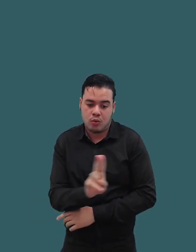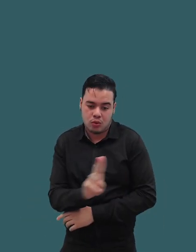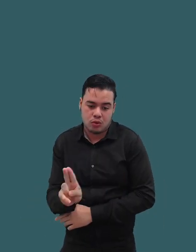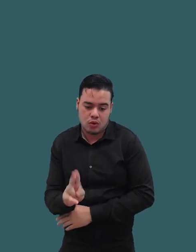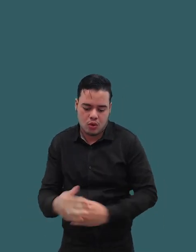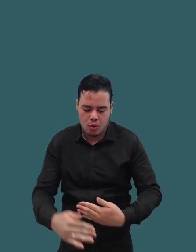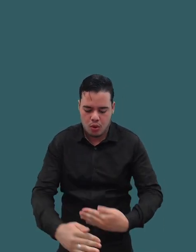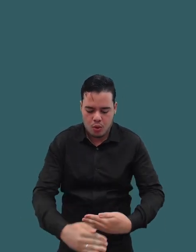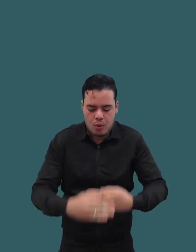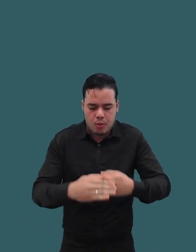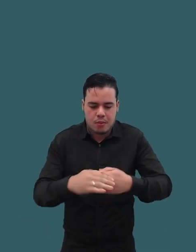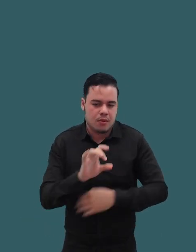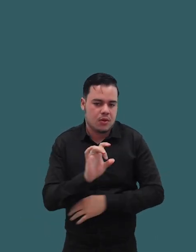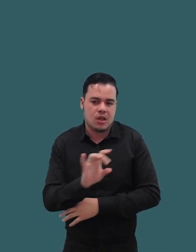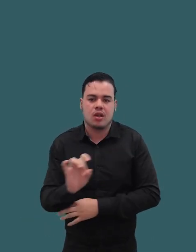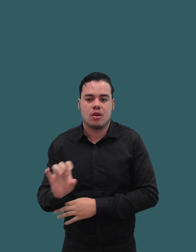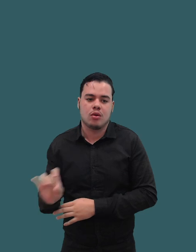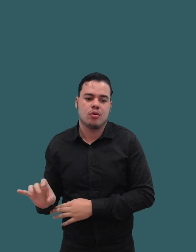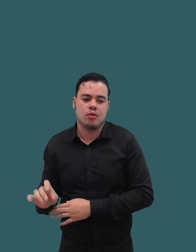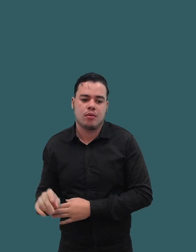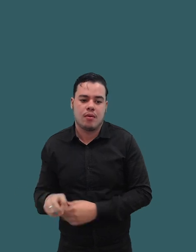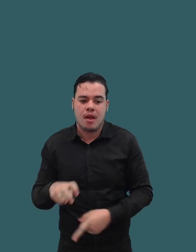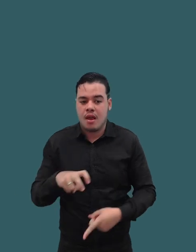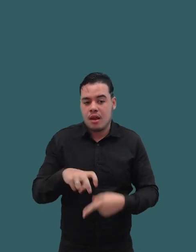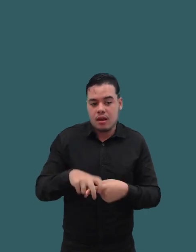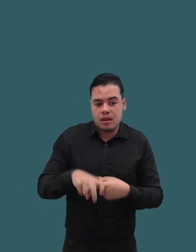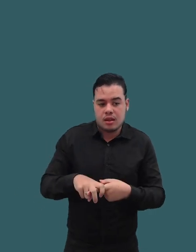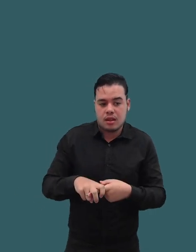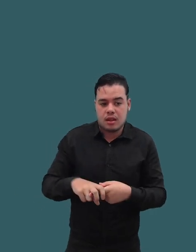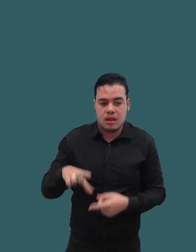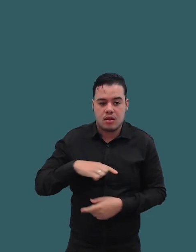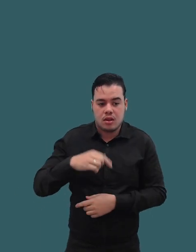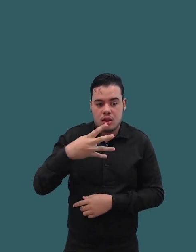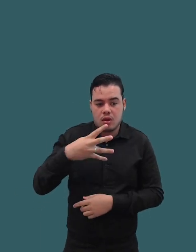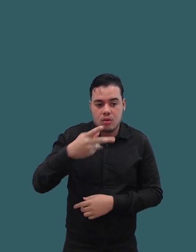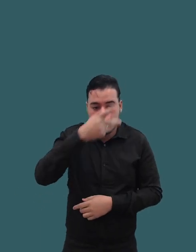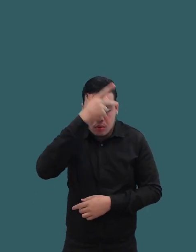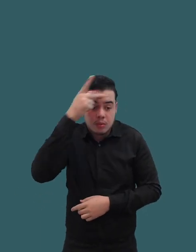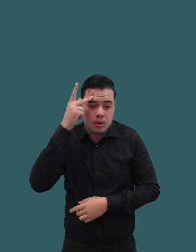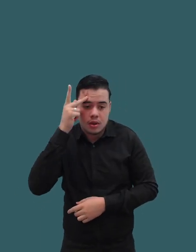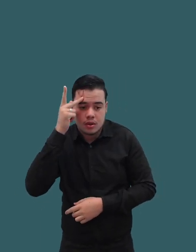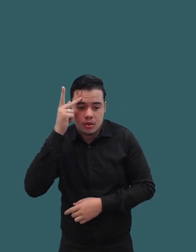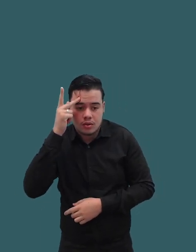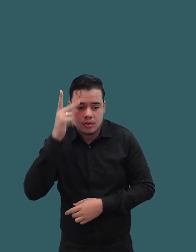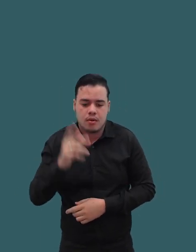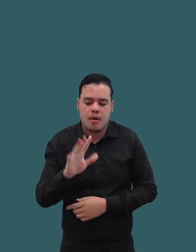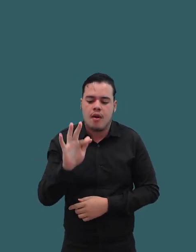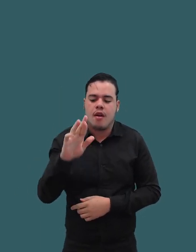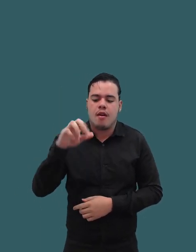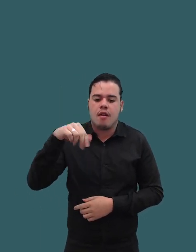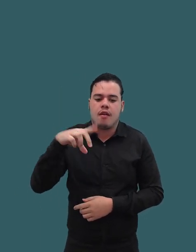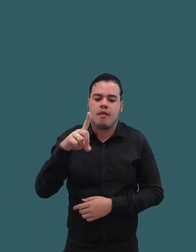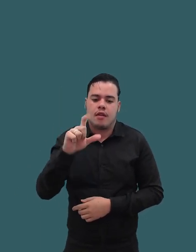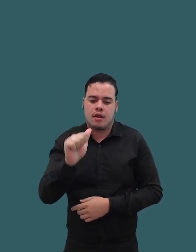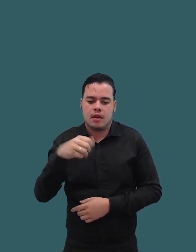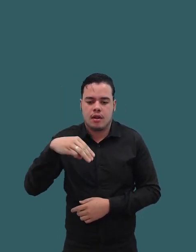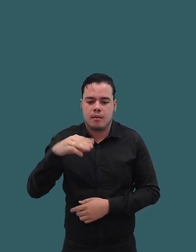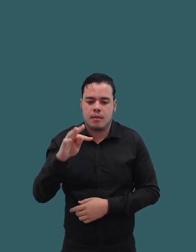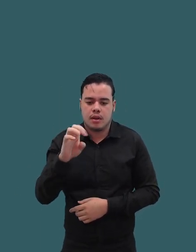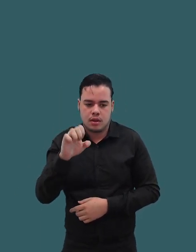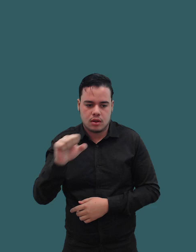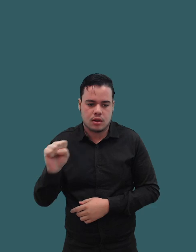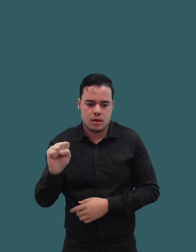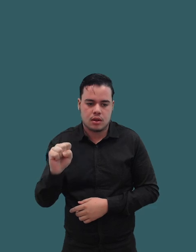integrantes da mesa. Sentados atrás da mesa, temos quatro pessoas. Fernanda Marques, assessoria de comunicação da